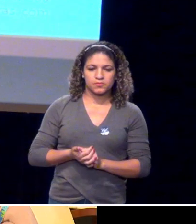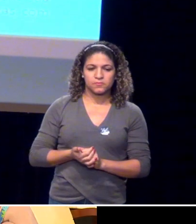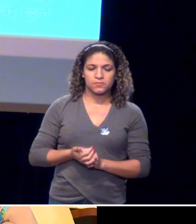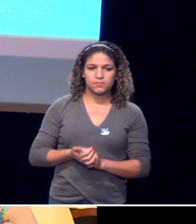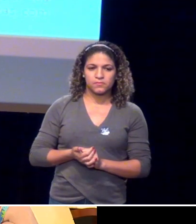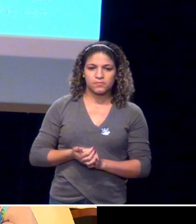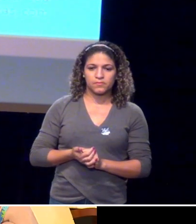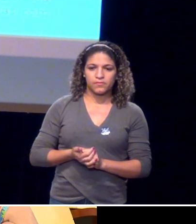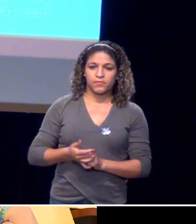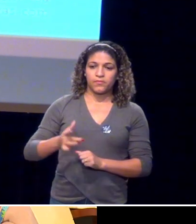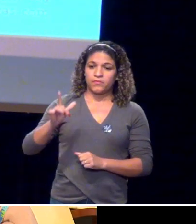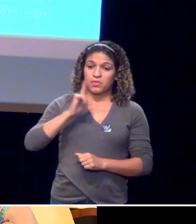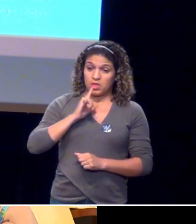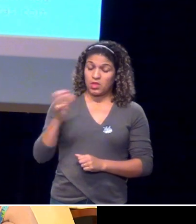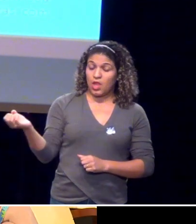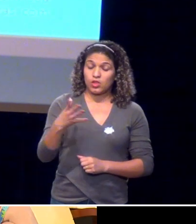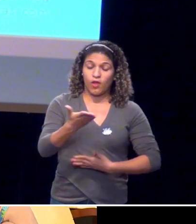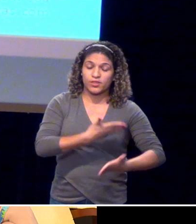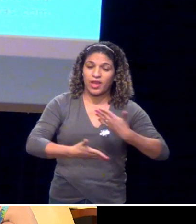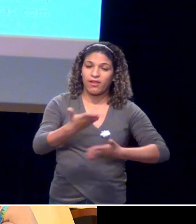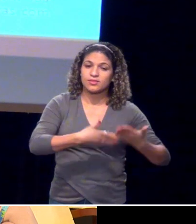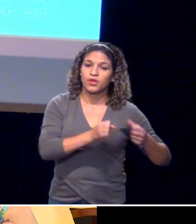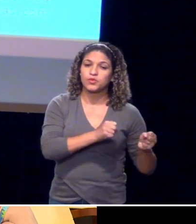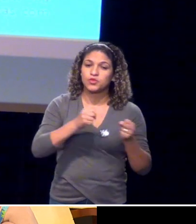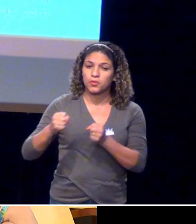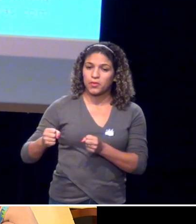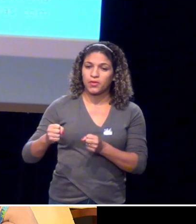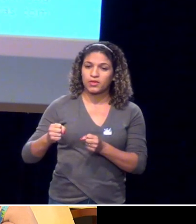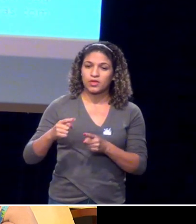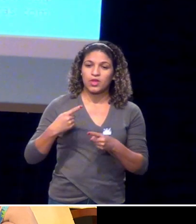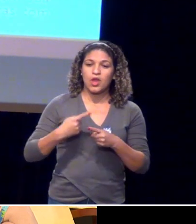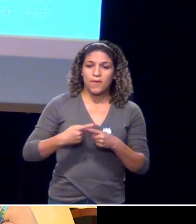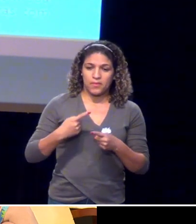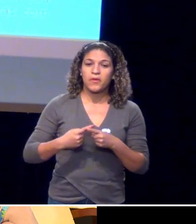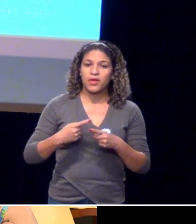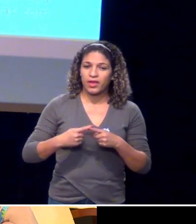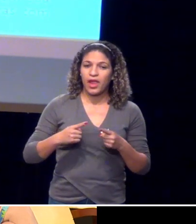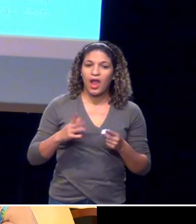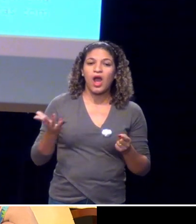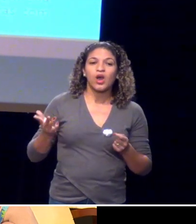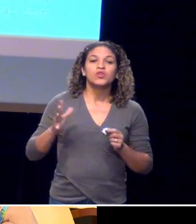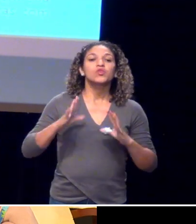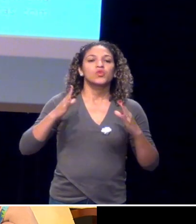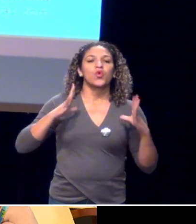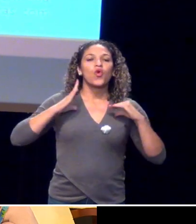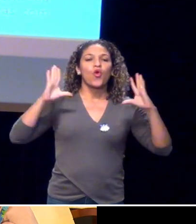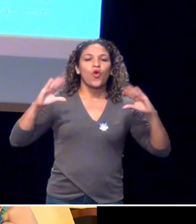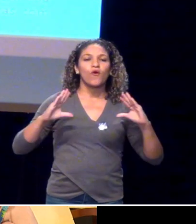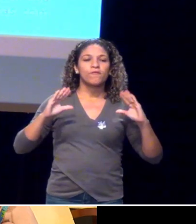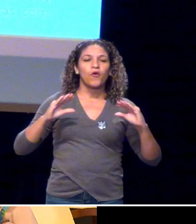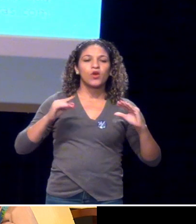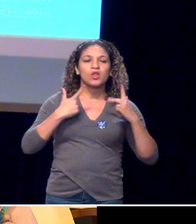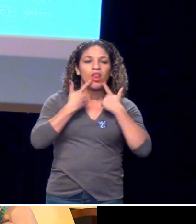Eu tenho, então, novas relações de poder, porque eu tiro os ouvintes do conforto linguístico